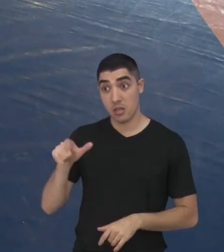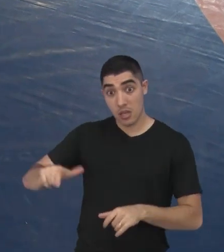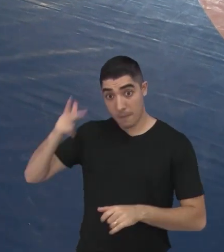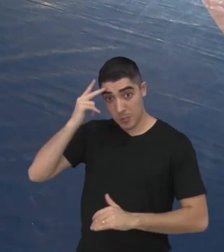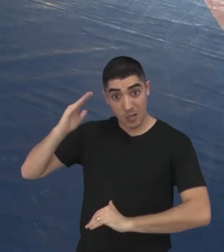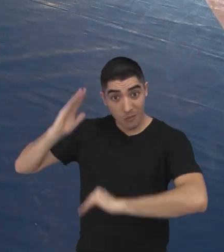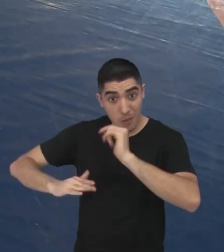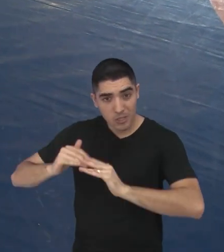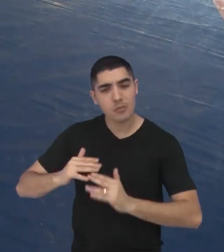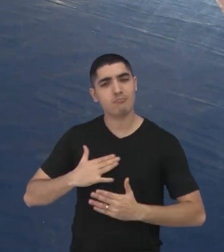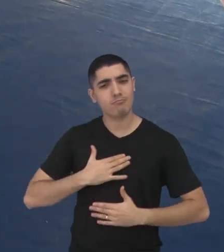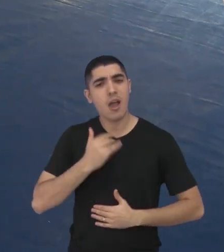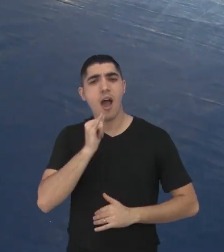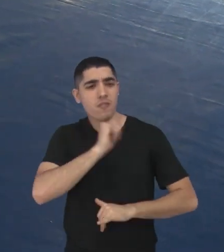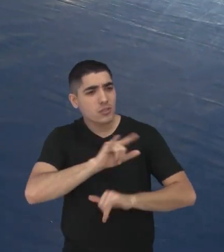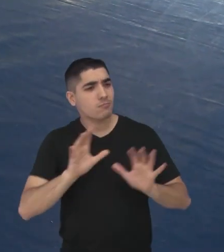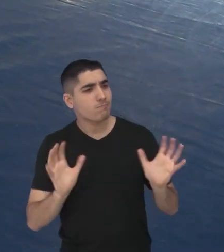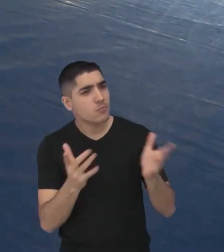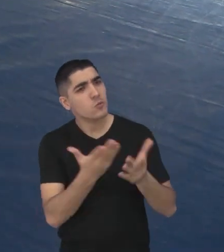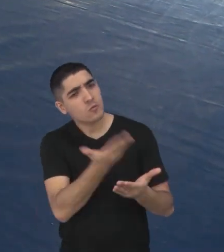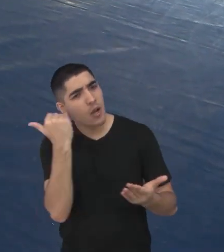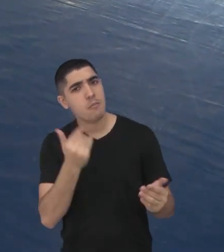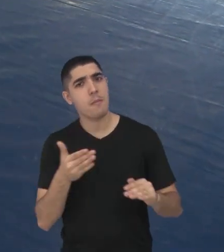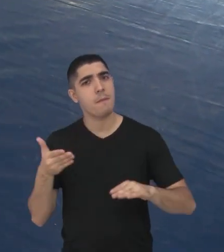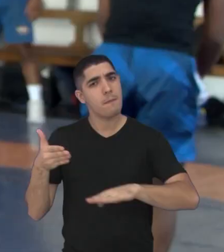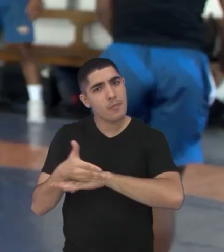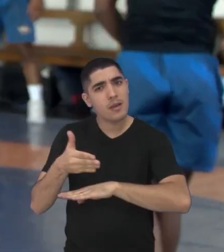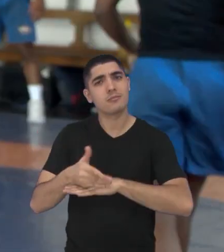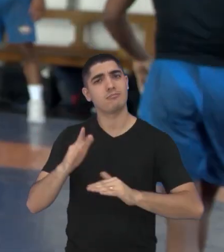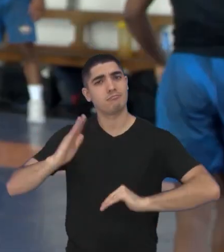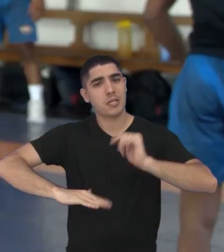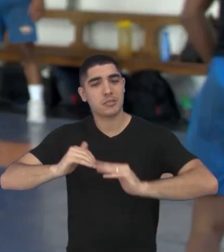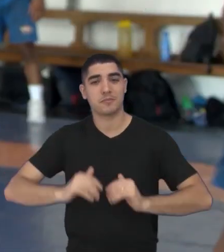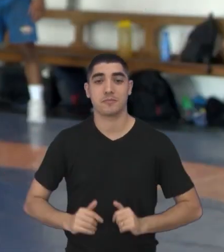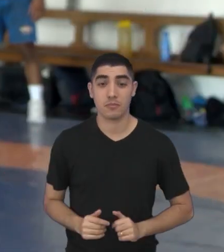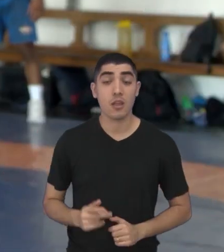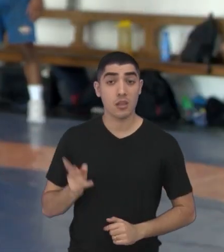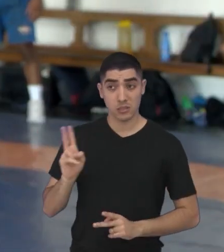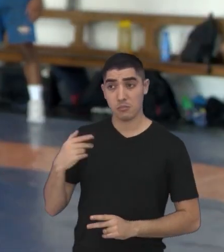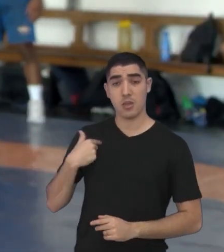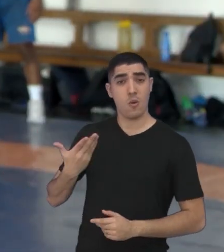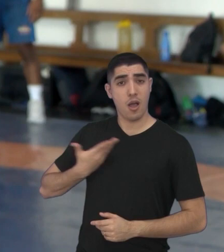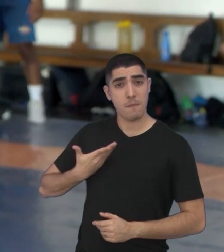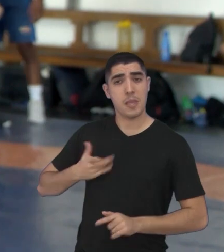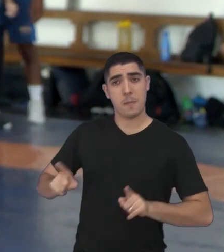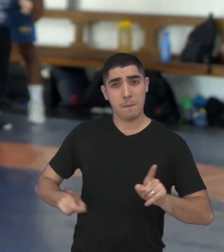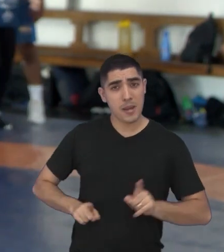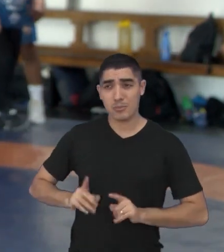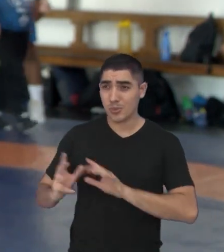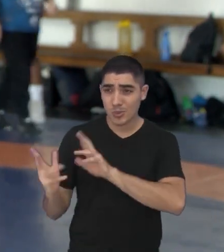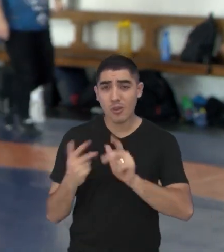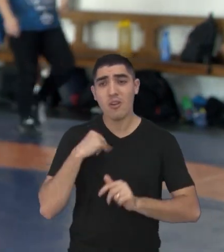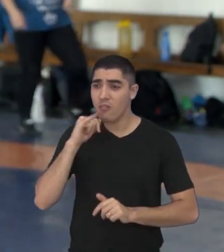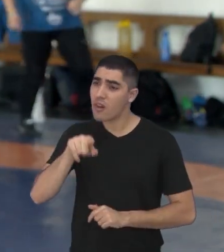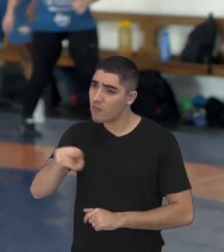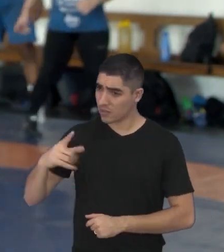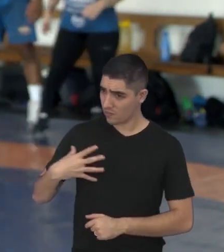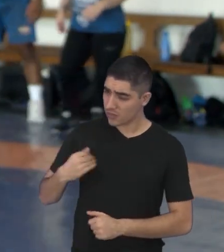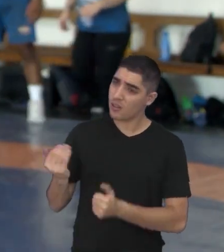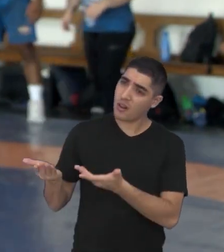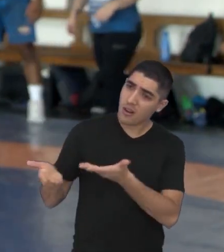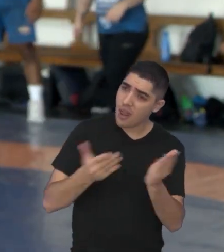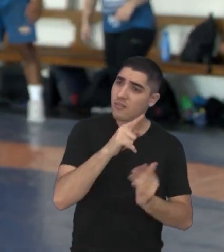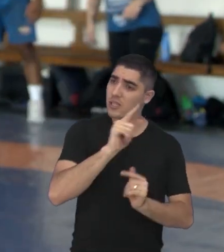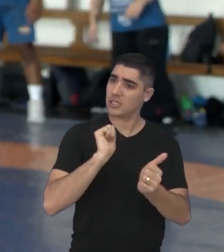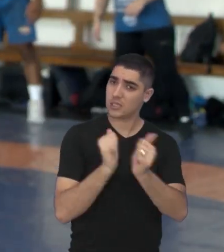gosta tanto que incentiva a todos a praticarem uma modalidade. Eu sempre indico para todos os amigos meus primos que têm filhos assim, para colocar o